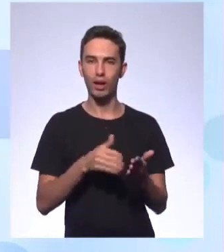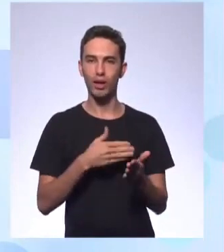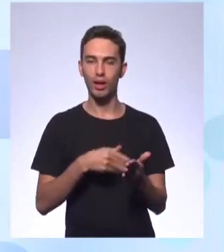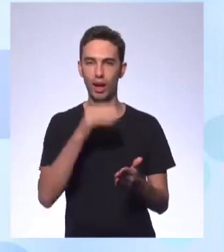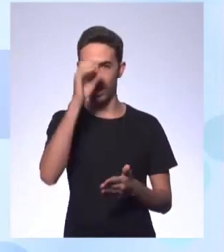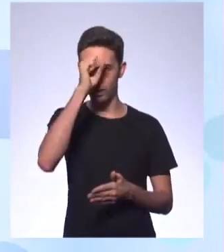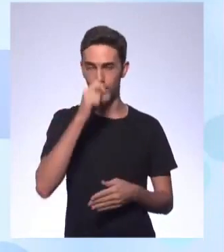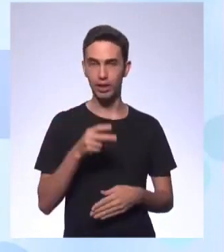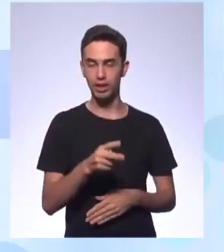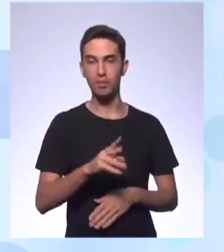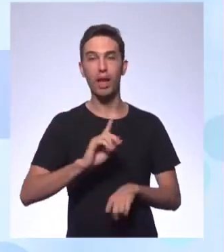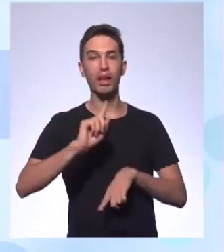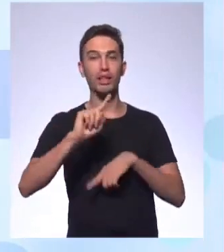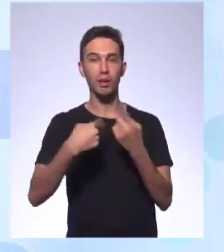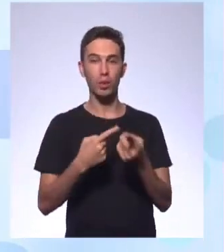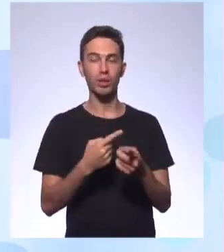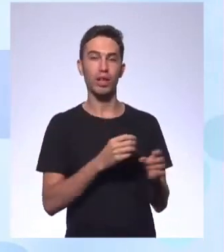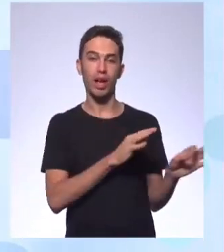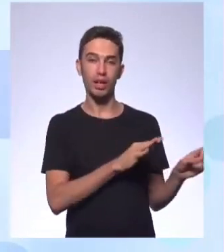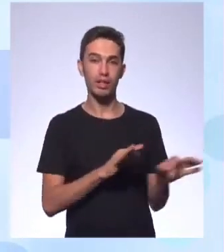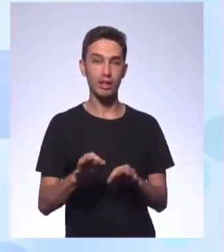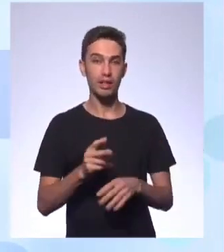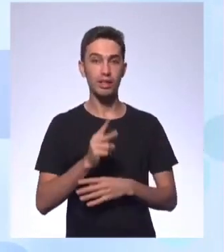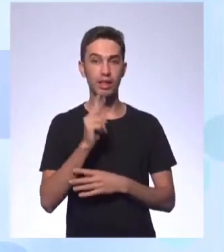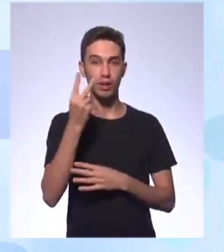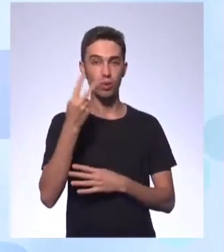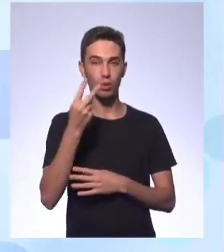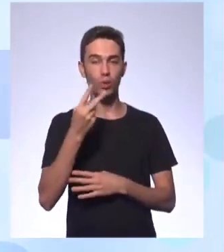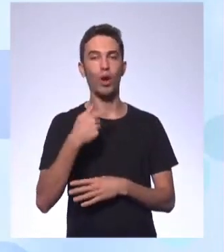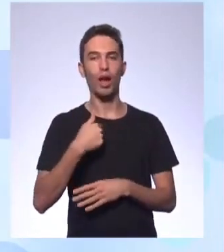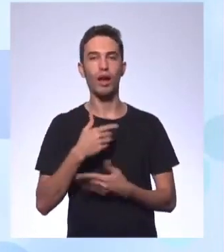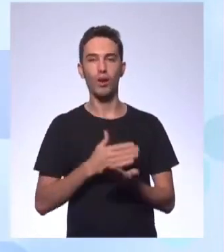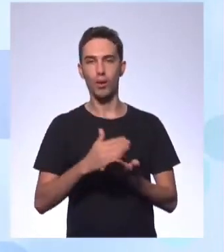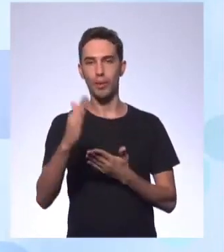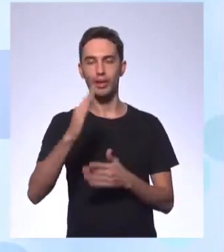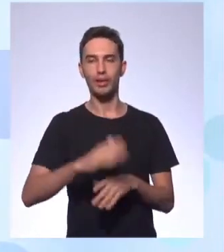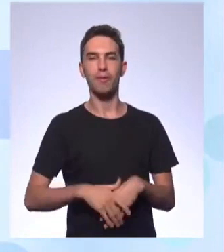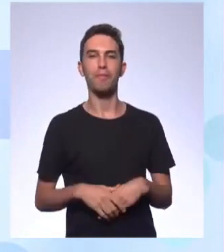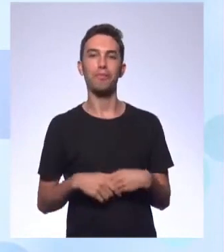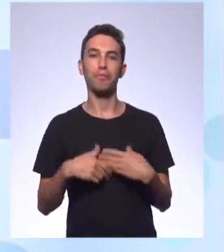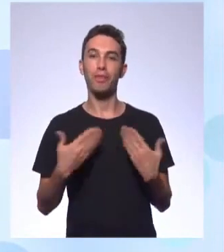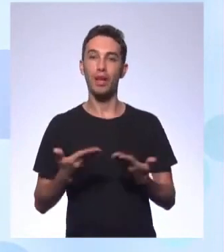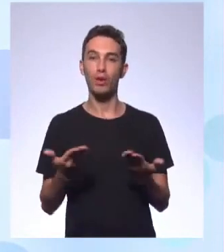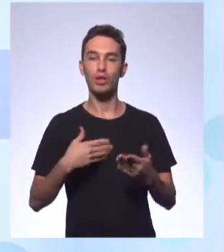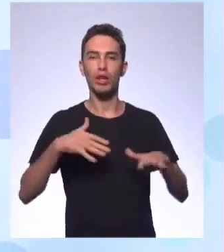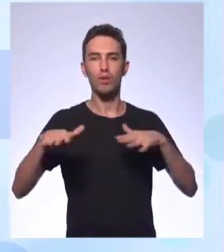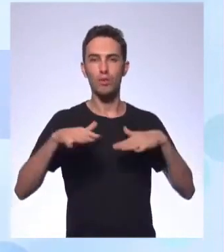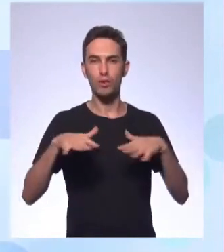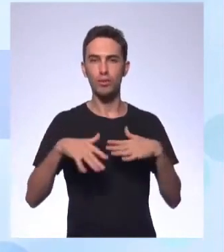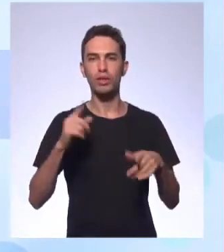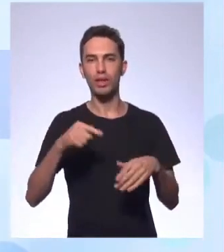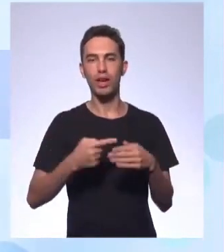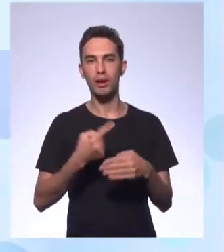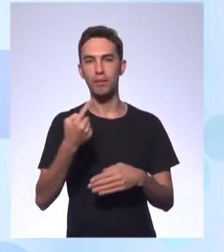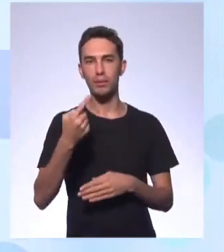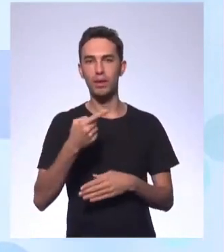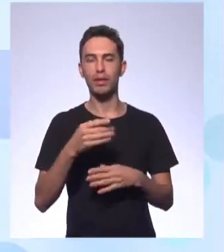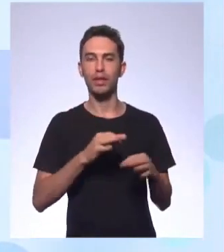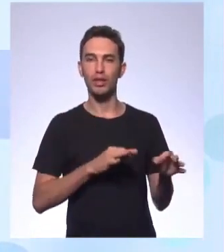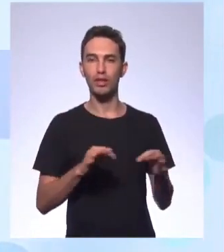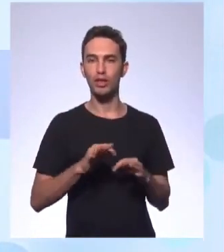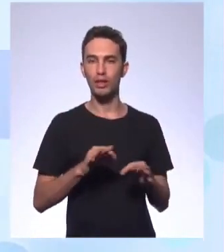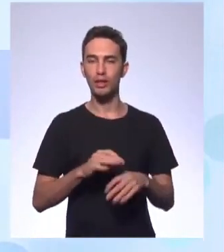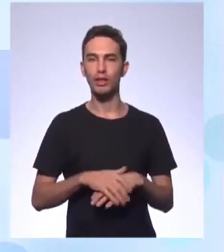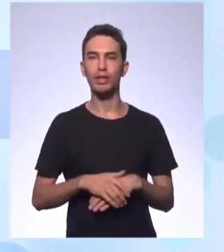iniciaremos a segunda sequência, já com outra habilidade e tal, e hoje vai a conclusão de um movimento que é a primeira sequência de atividades. E